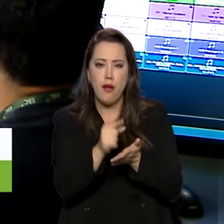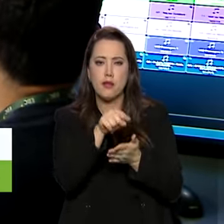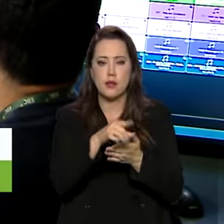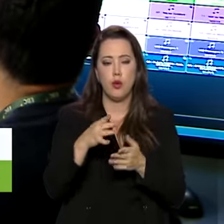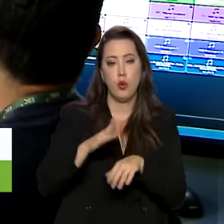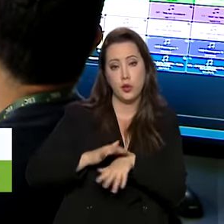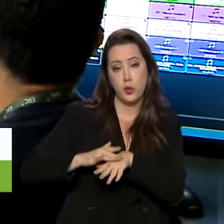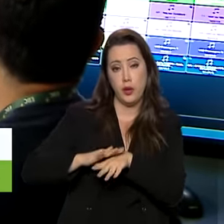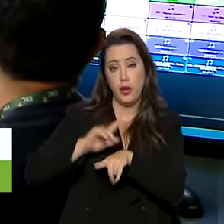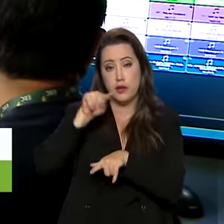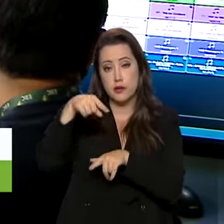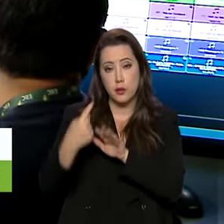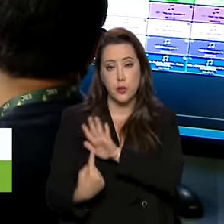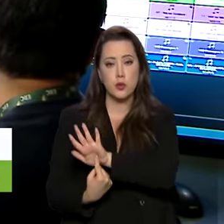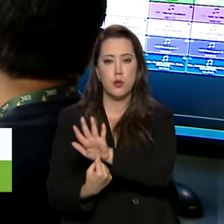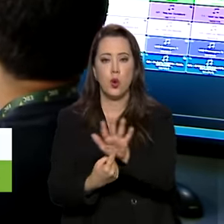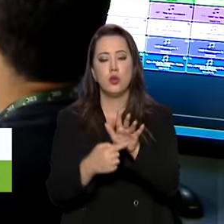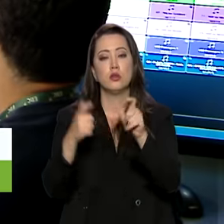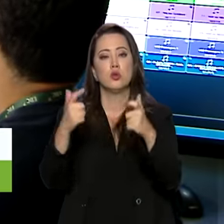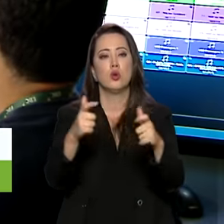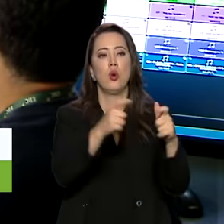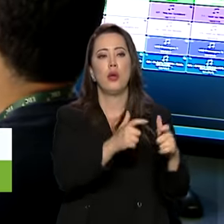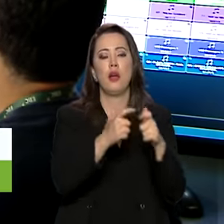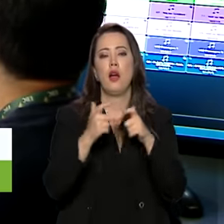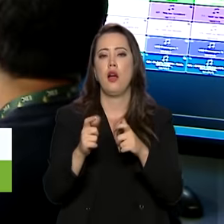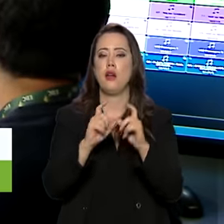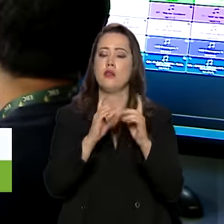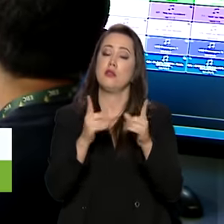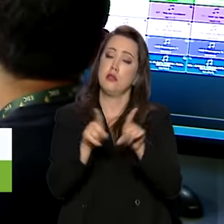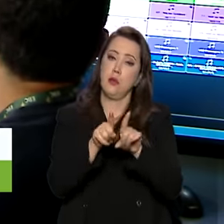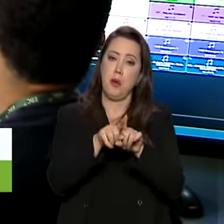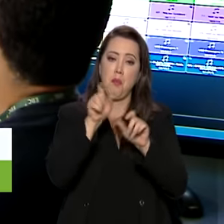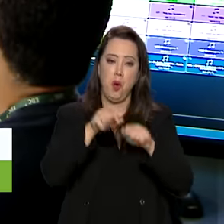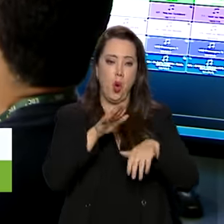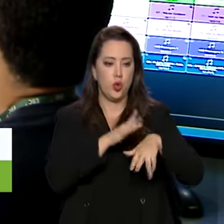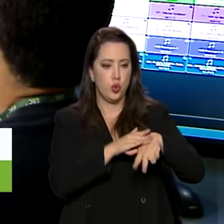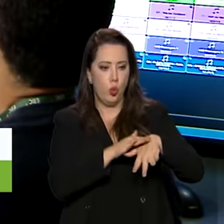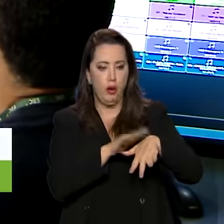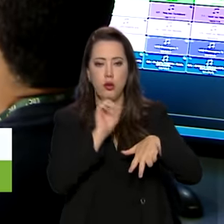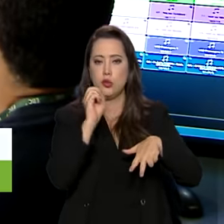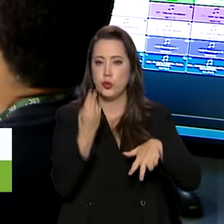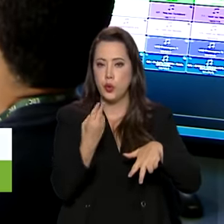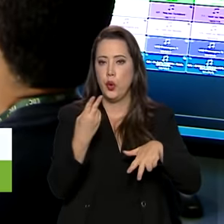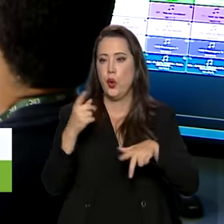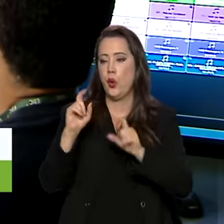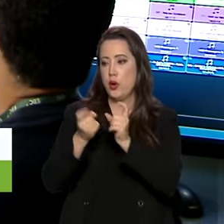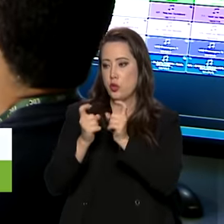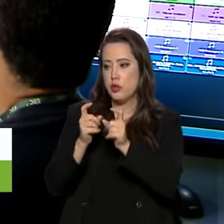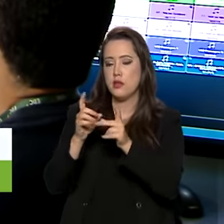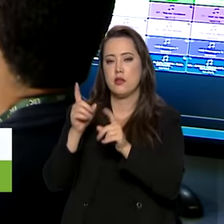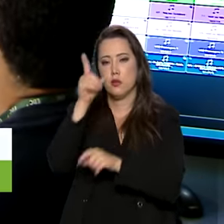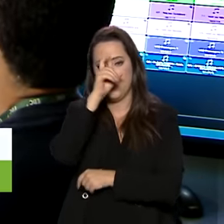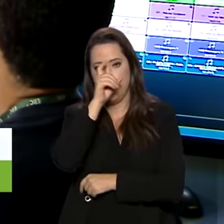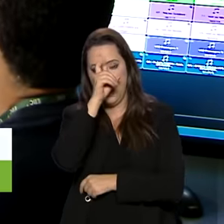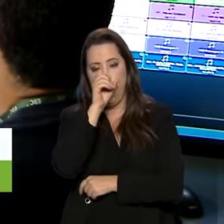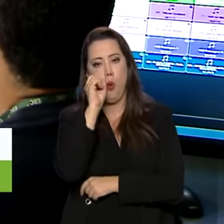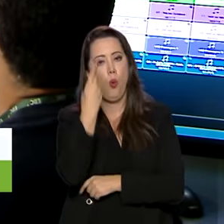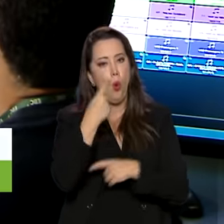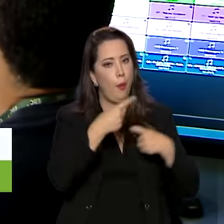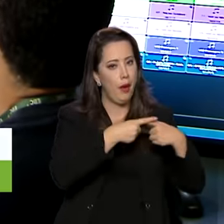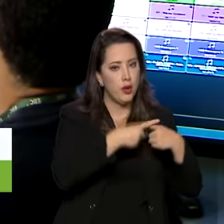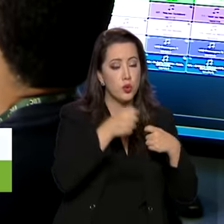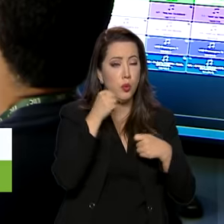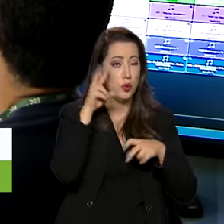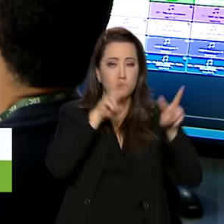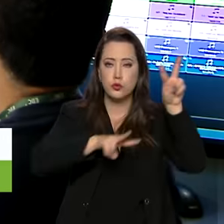EA direcionada para profissionais e gestores indivíduos que buscam cuidados no Sistema Único de Saúde também